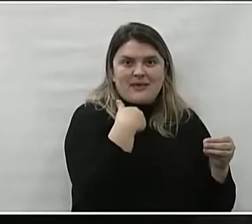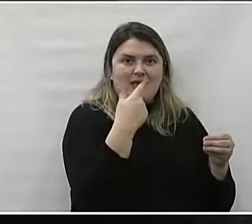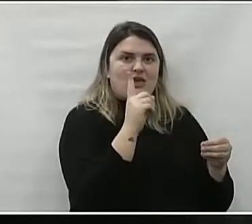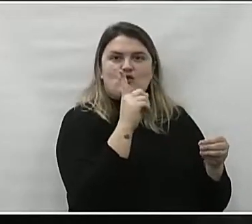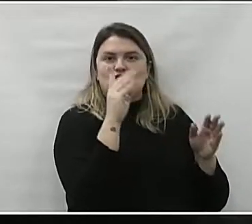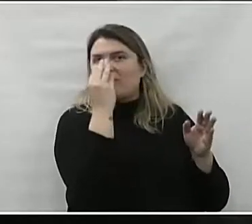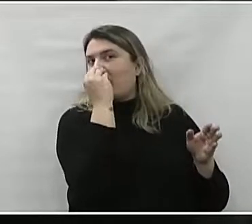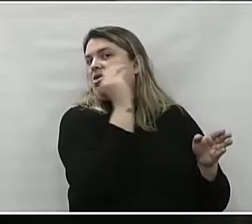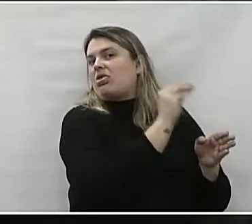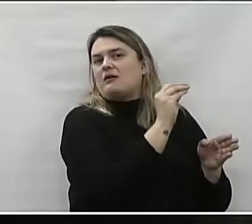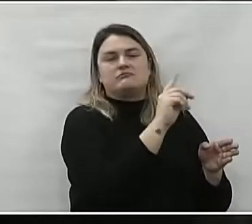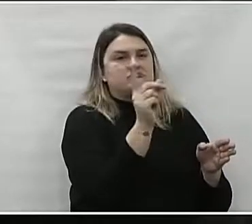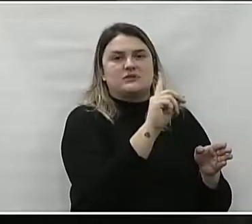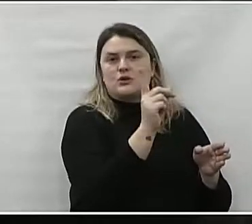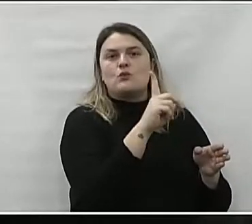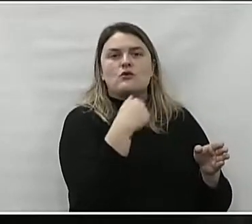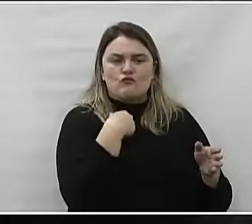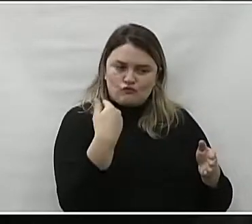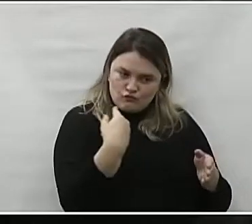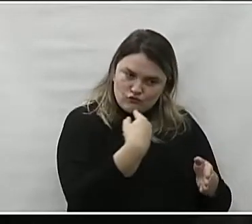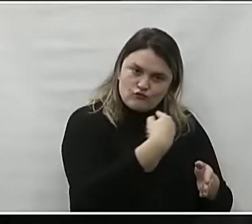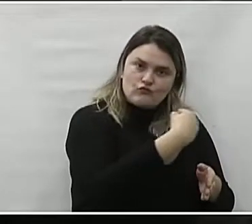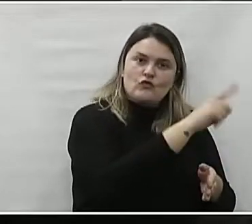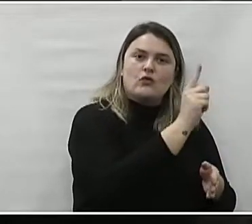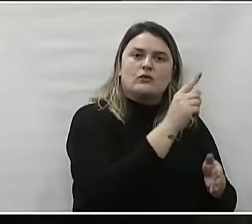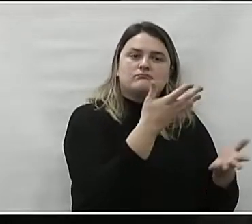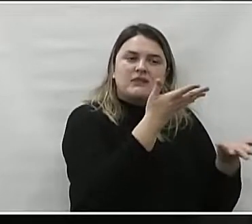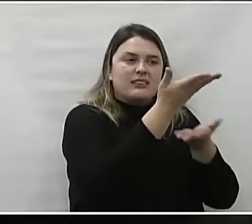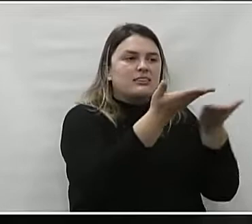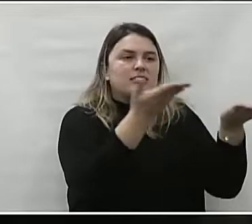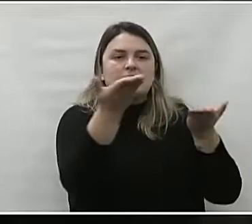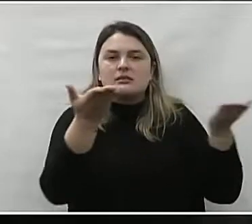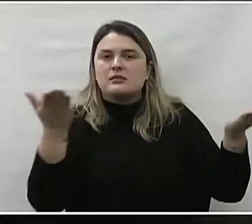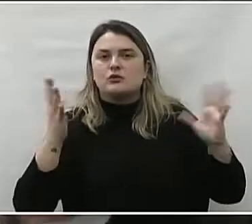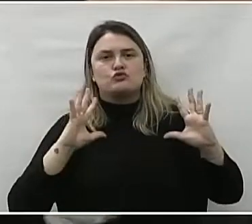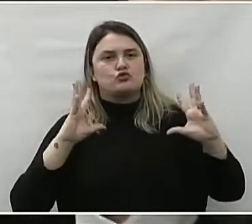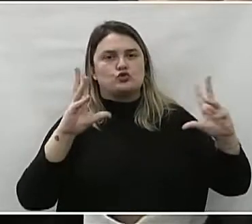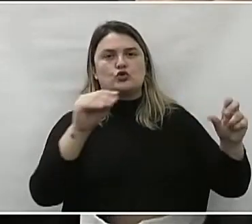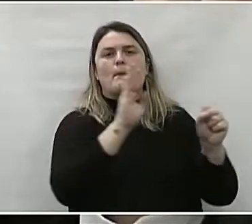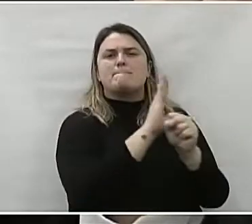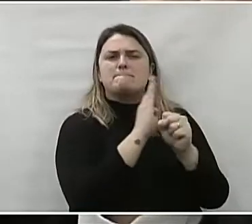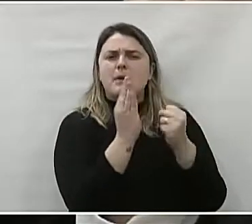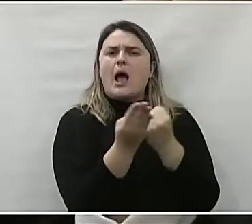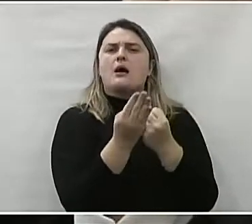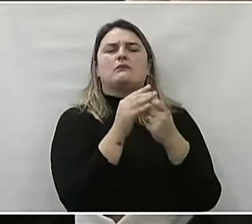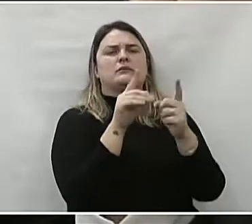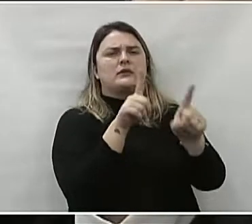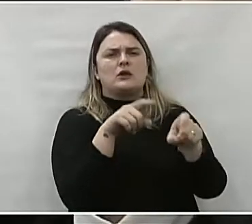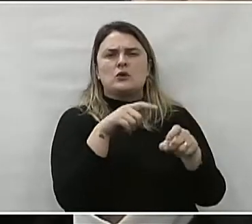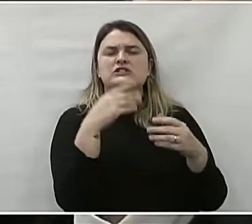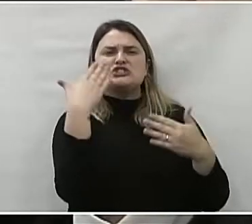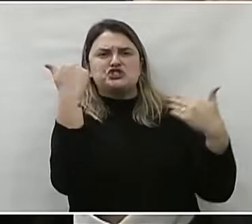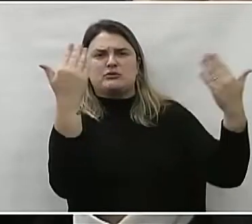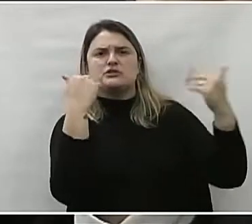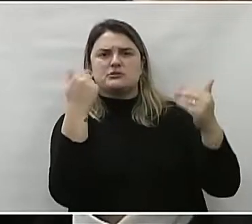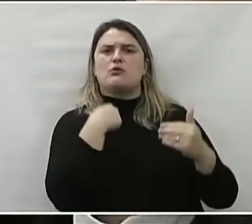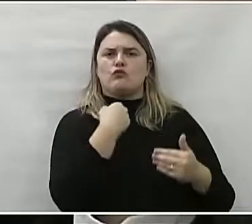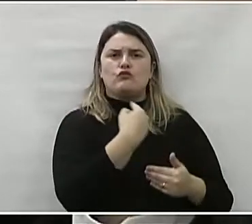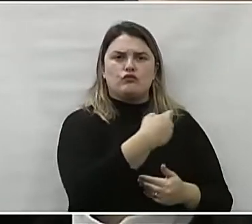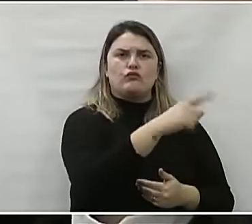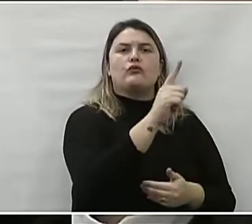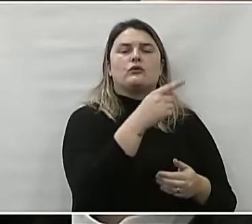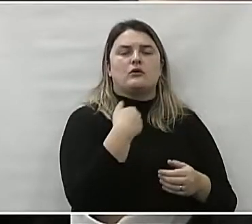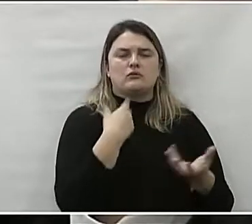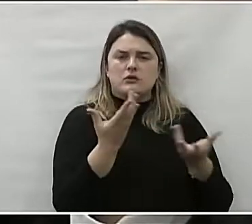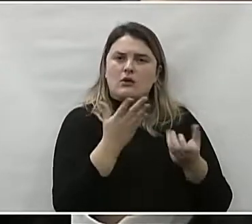deixar de atender muito pelo contrário hoje eu vou estar atendendo né tô no interior todos os bairros aonde me chamar estarei presente aí